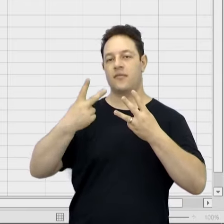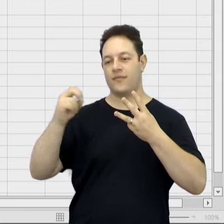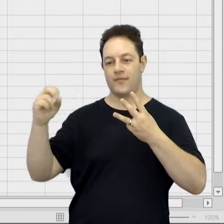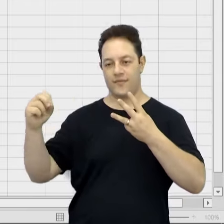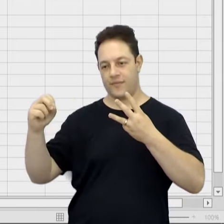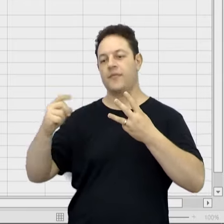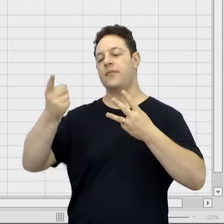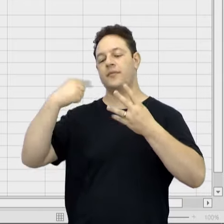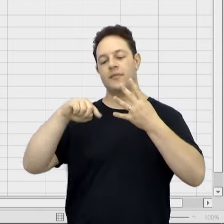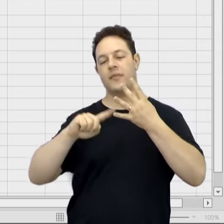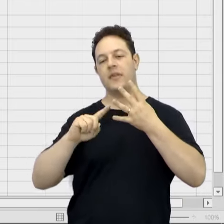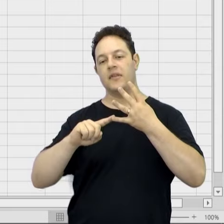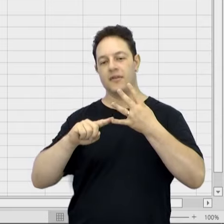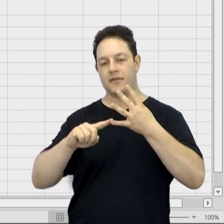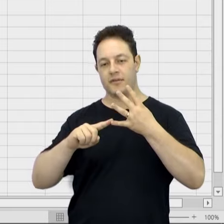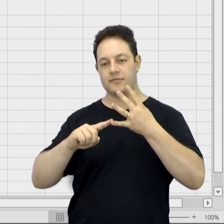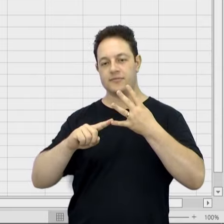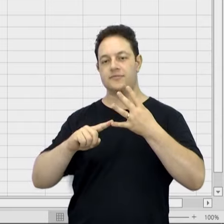1.200,